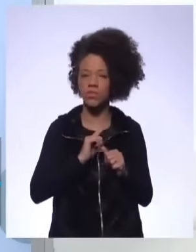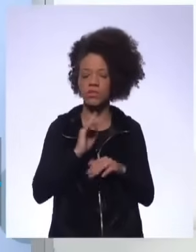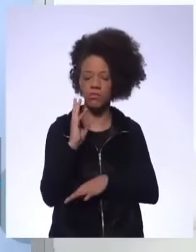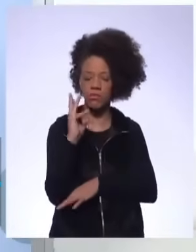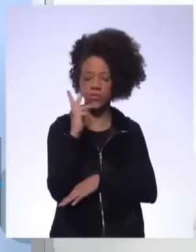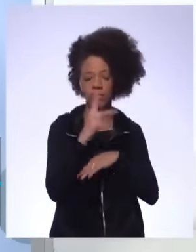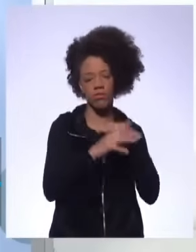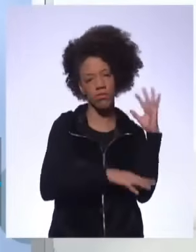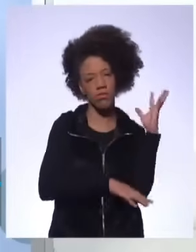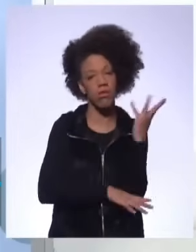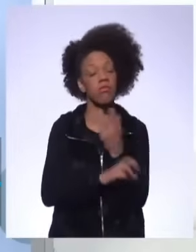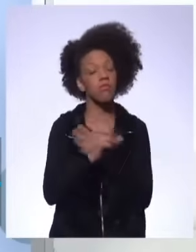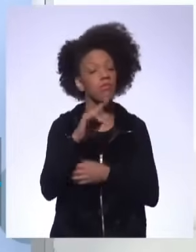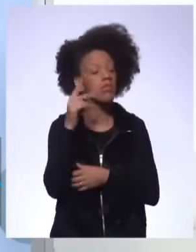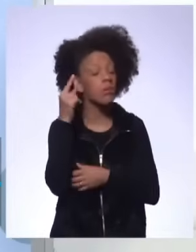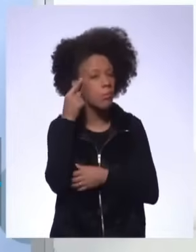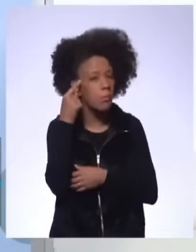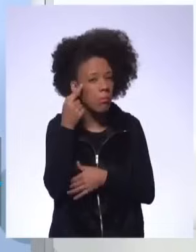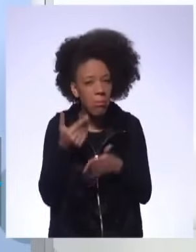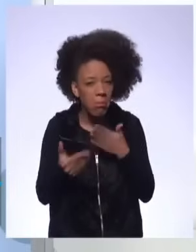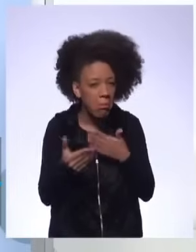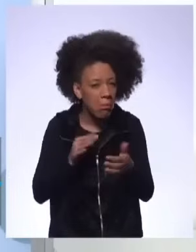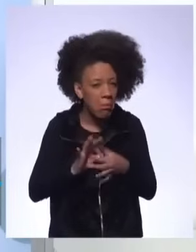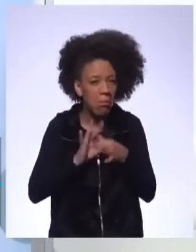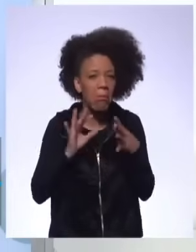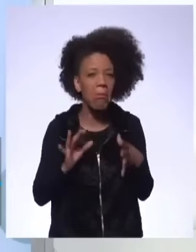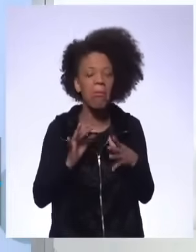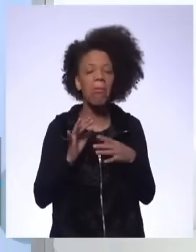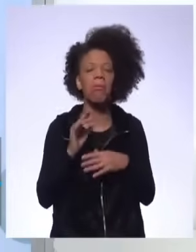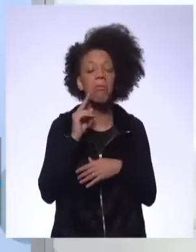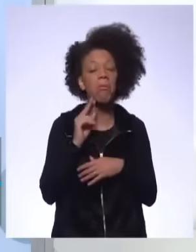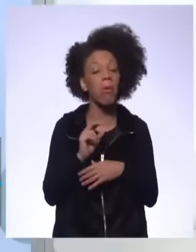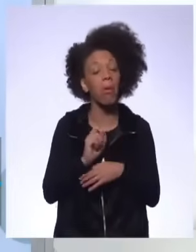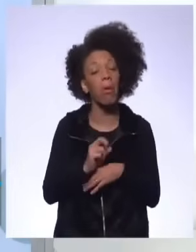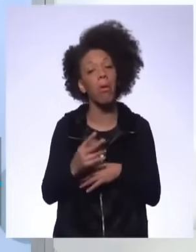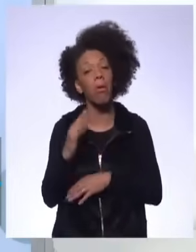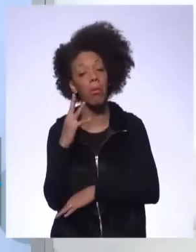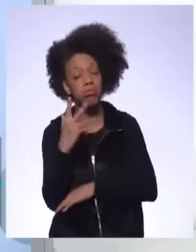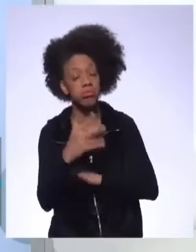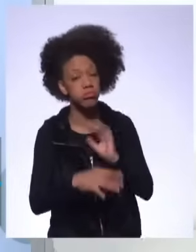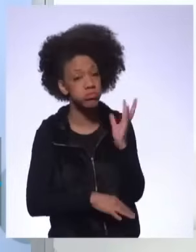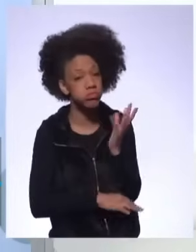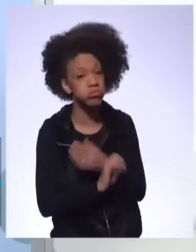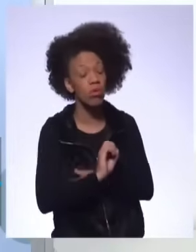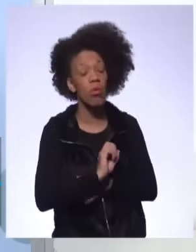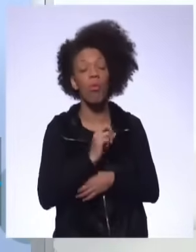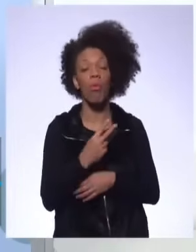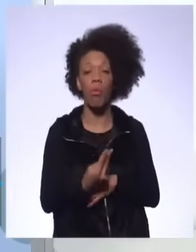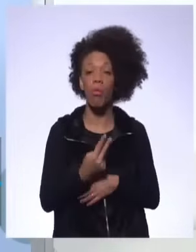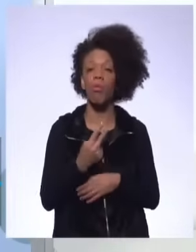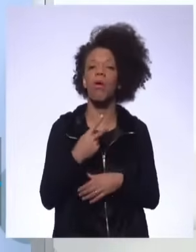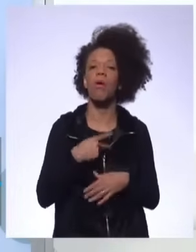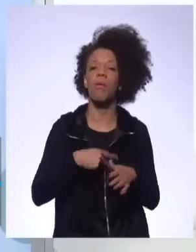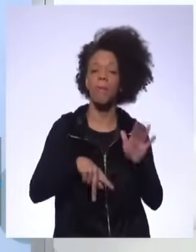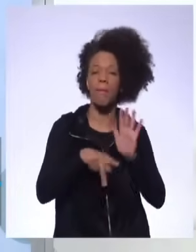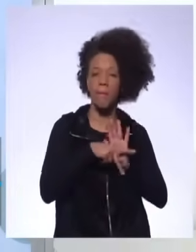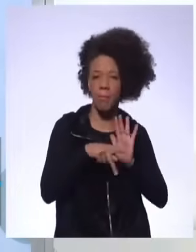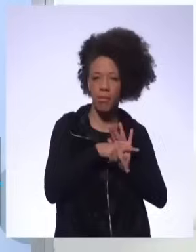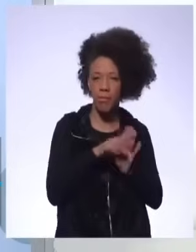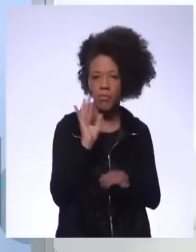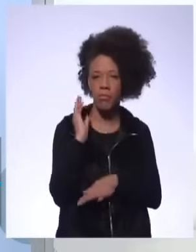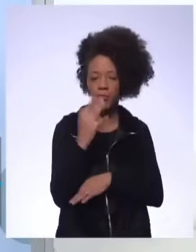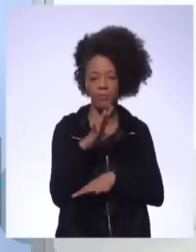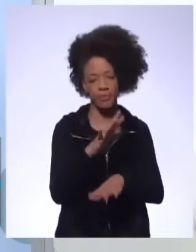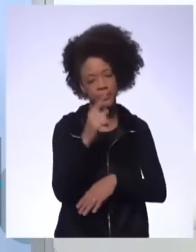natureza. Se você pensar em qualquer coisa, a gente vai ver que ou foi extraído da natureza ou a matéria-prima da natureza. Né? Você pensa no